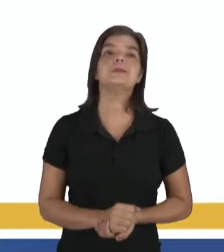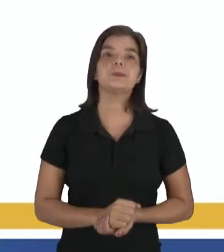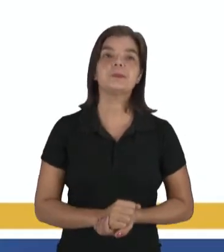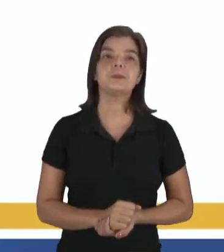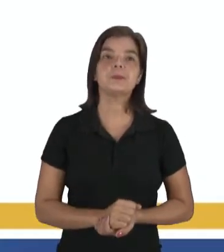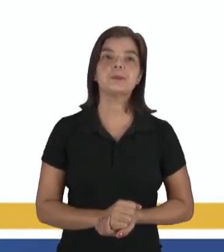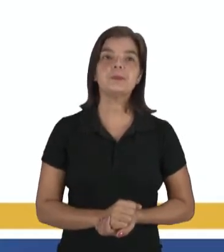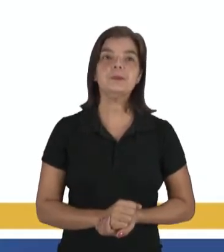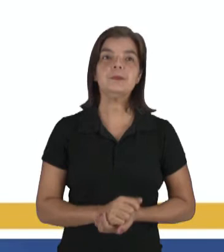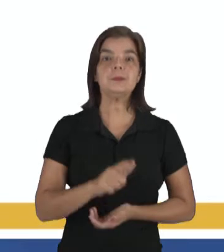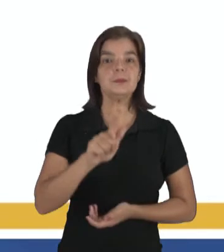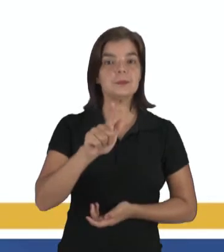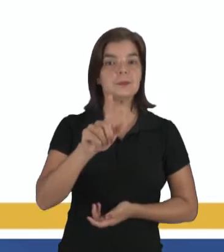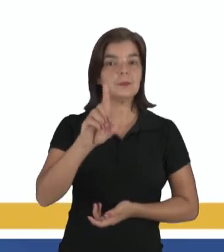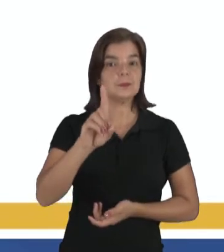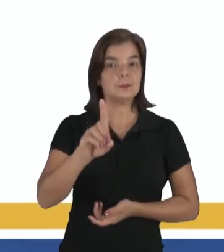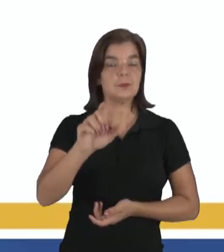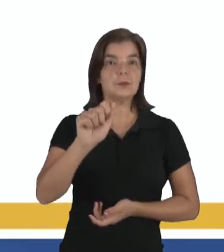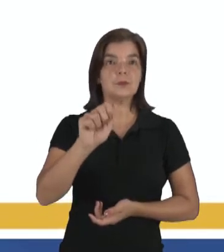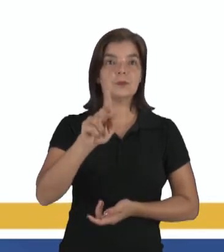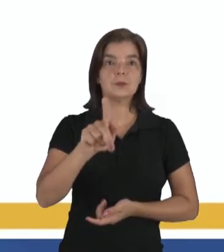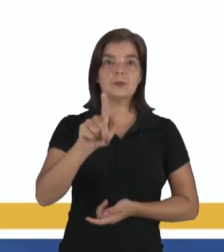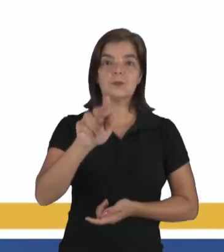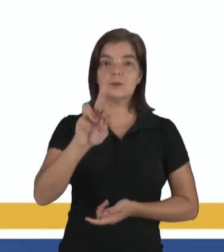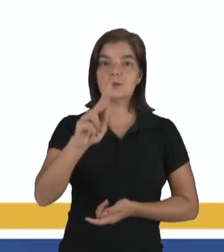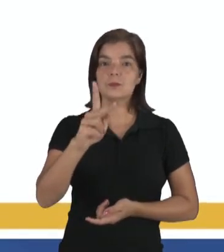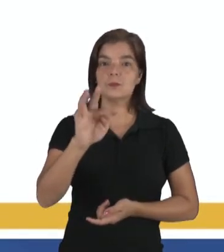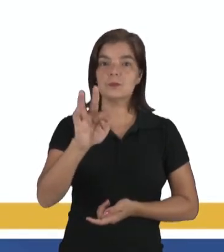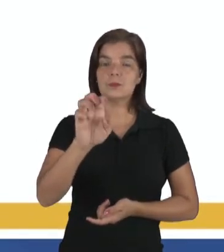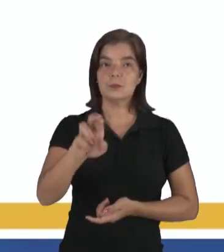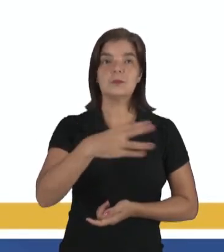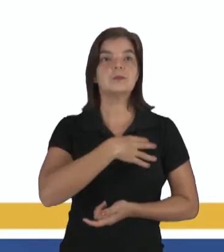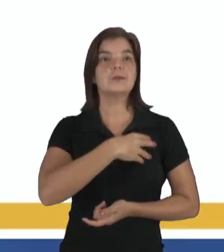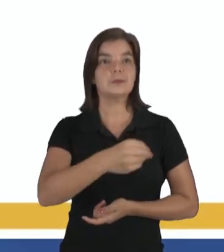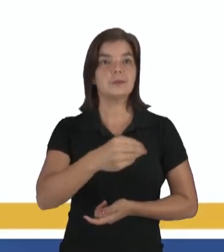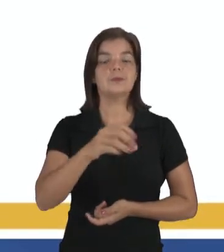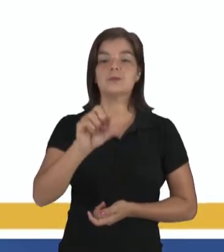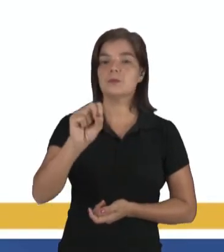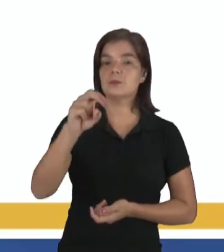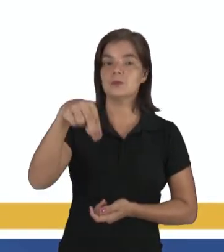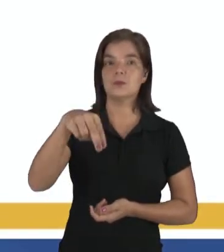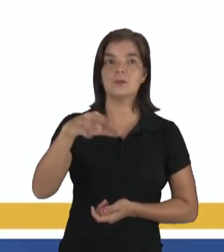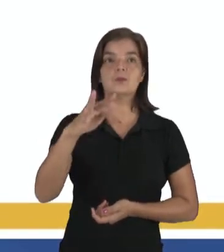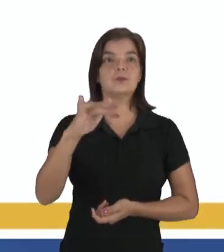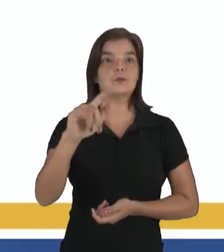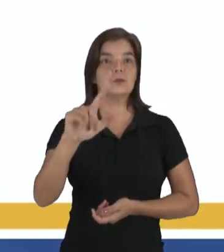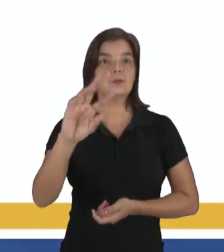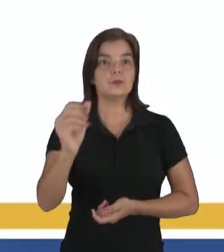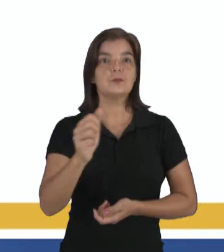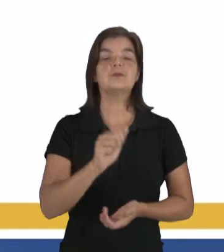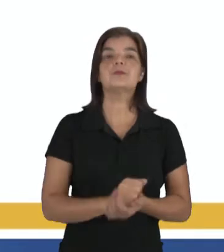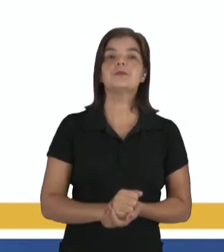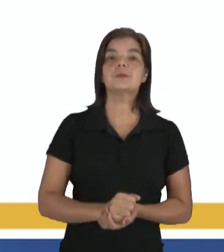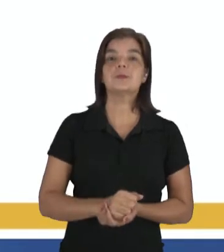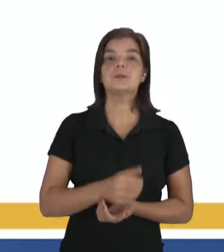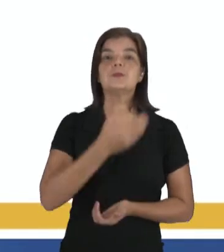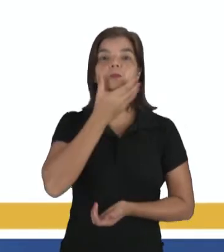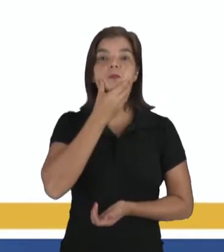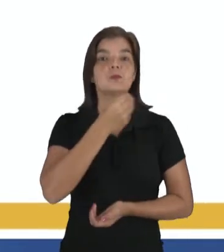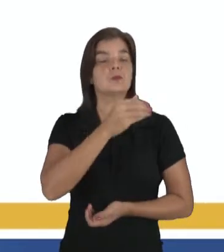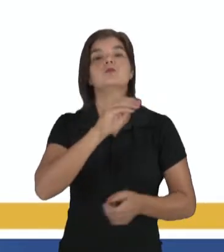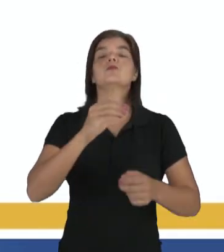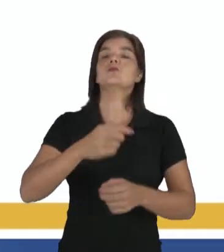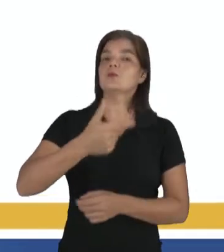o Jonathan filha Sony filho step Father